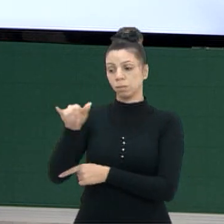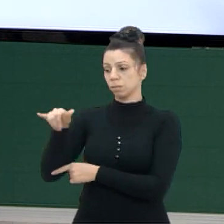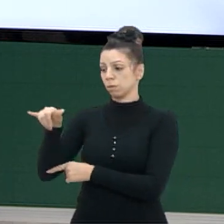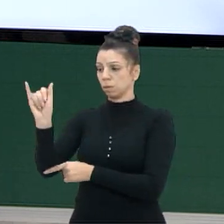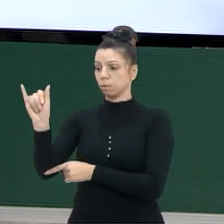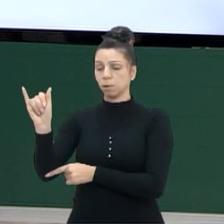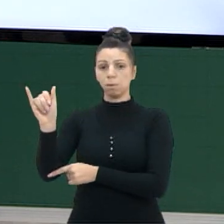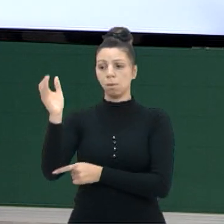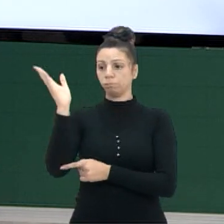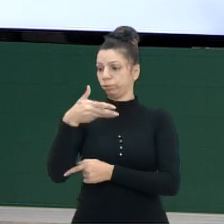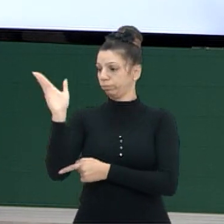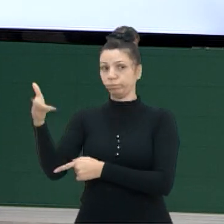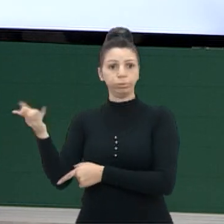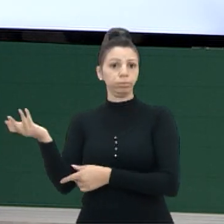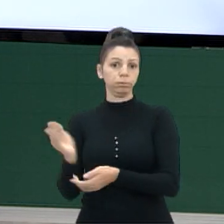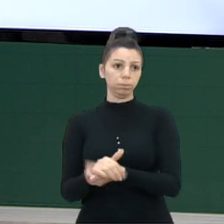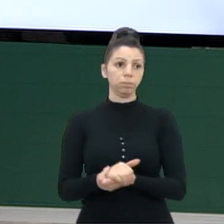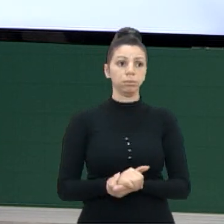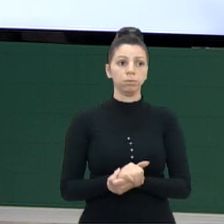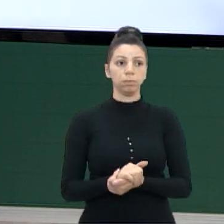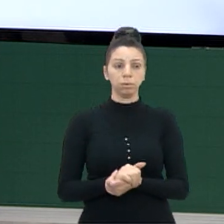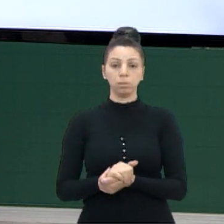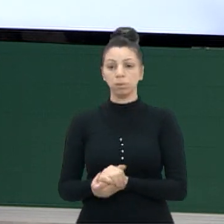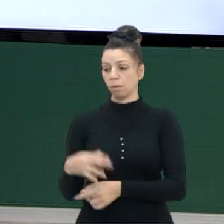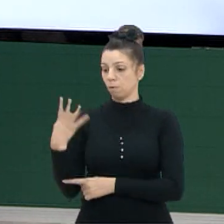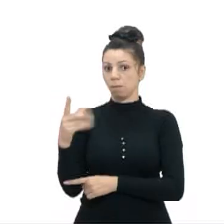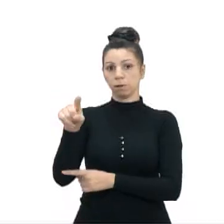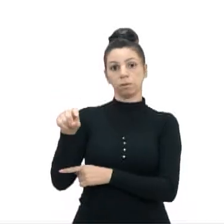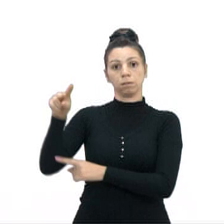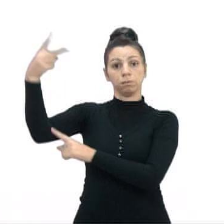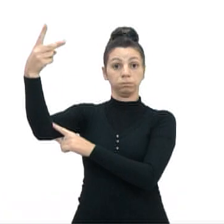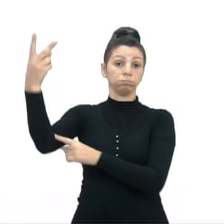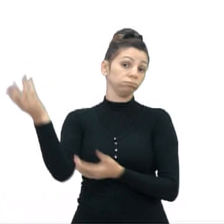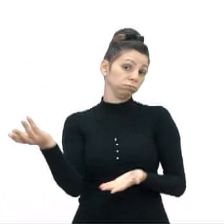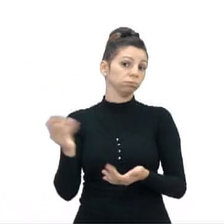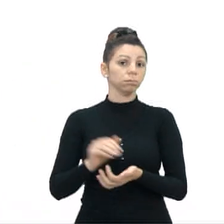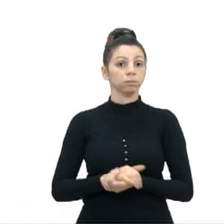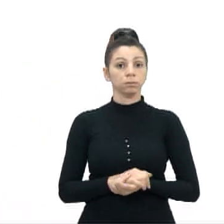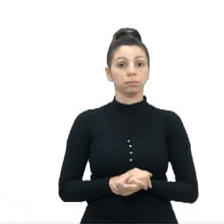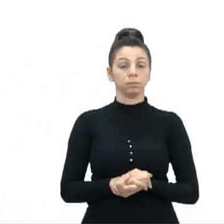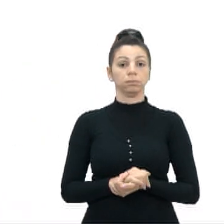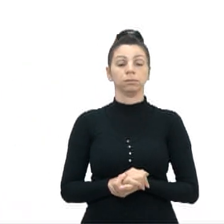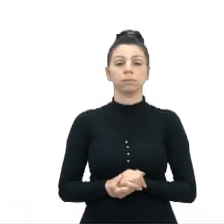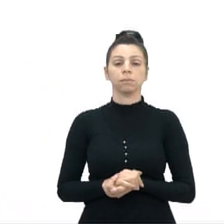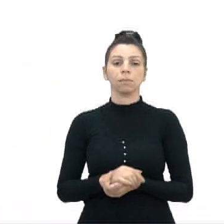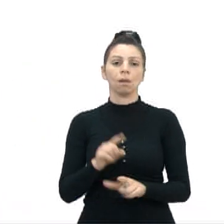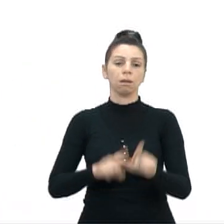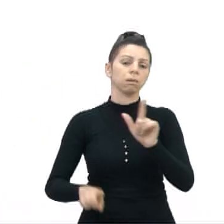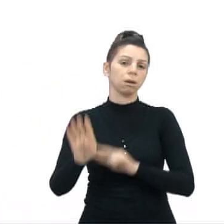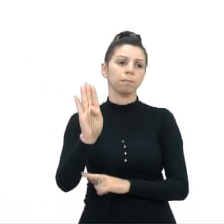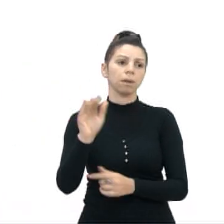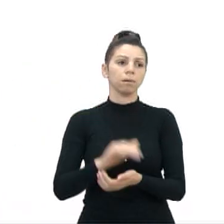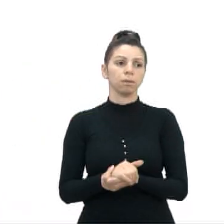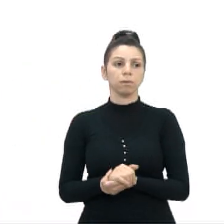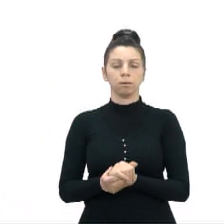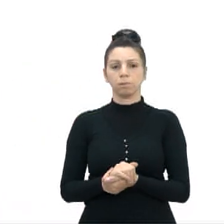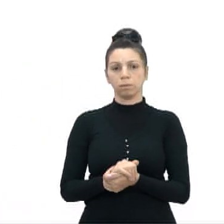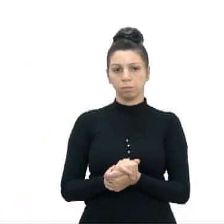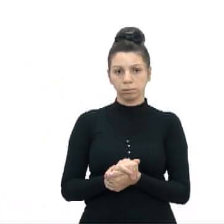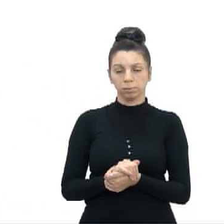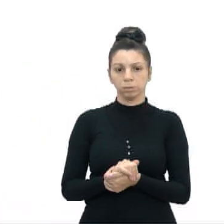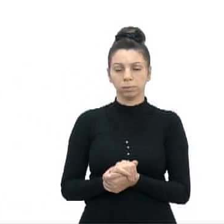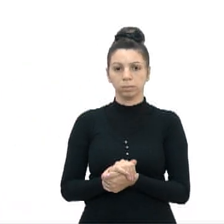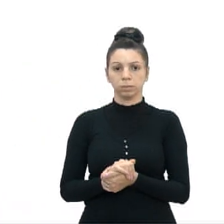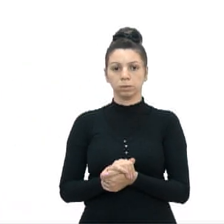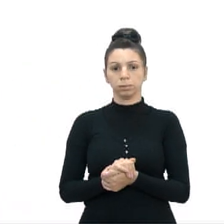fora o nosso amigo. Então, vai ficar como? 4x ao quadrado. Na letra B, 4 divididos por 1,